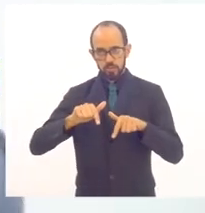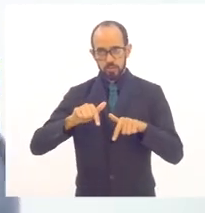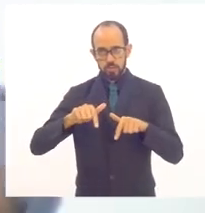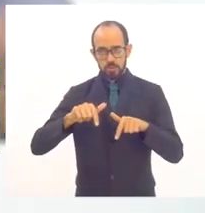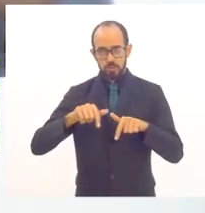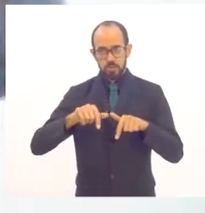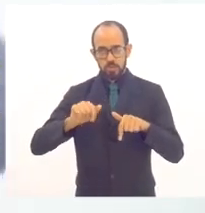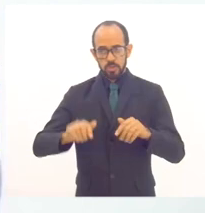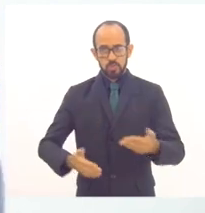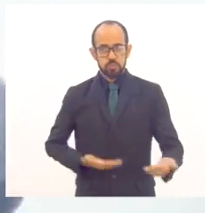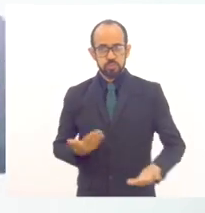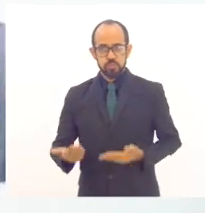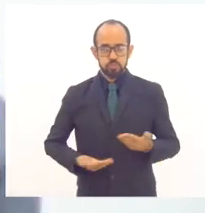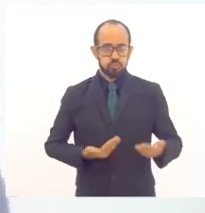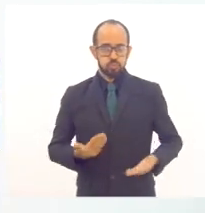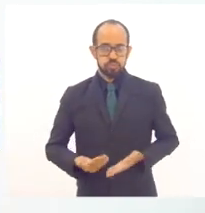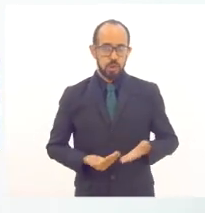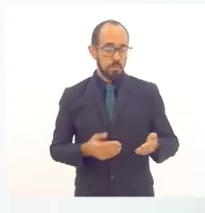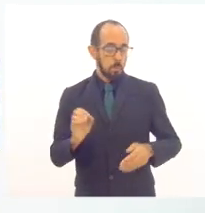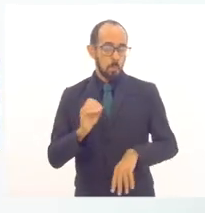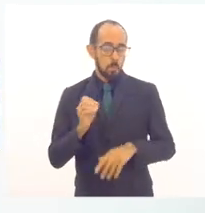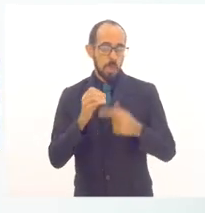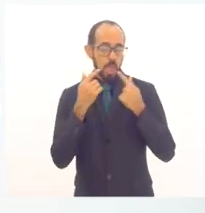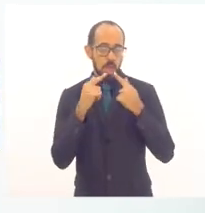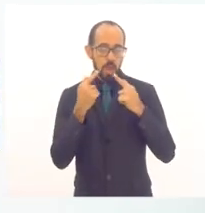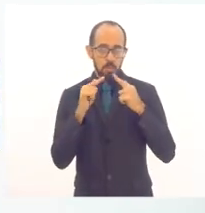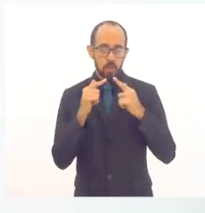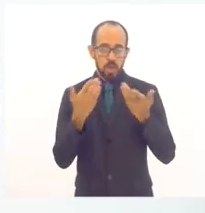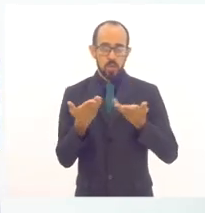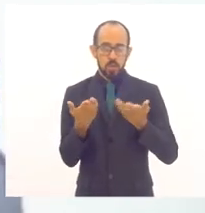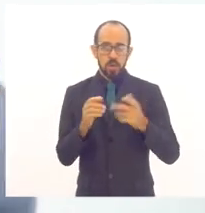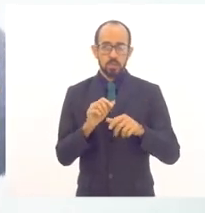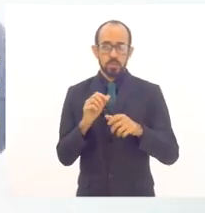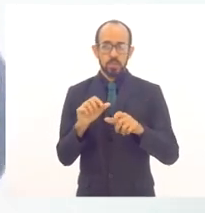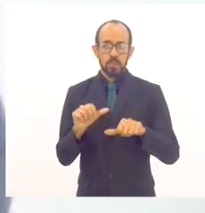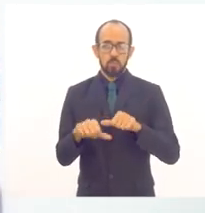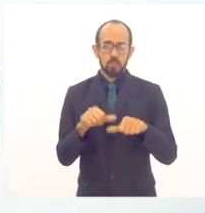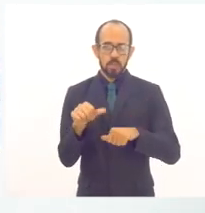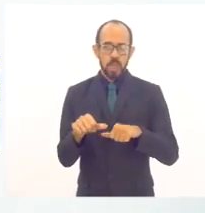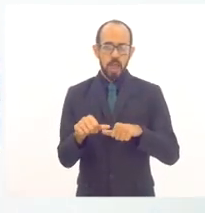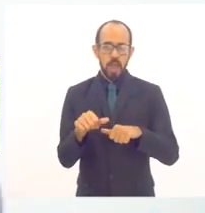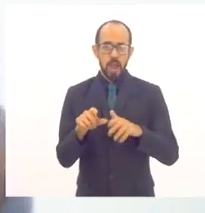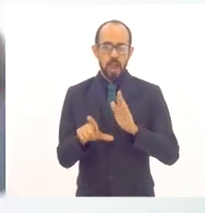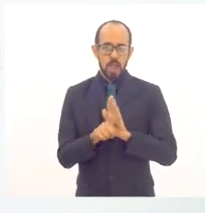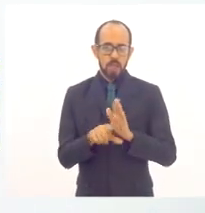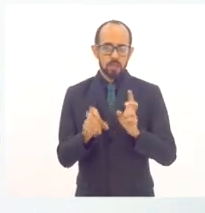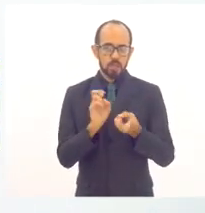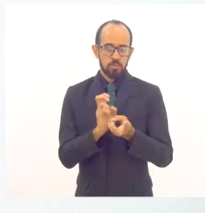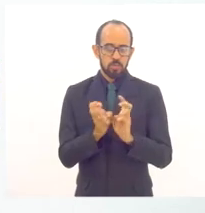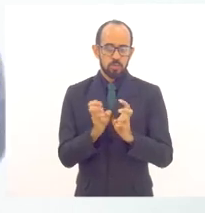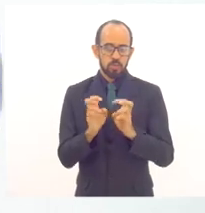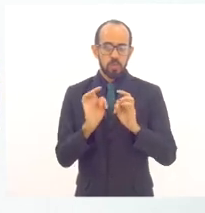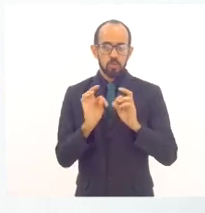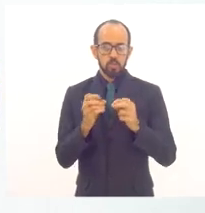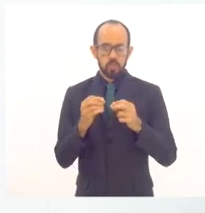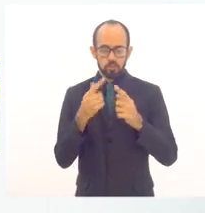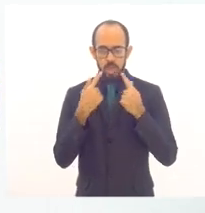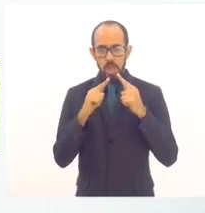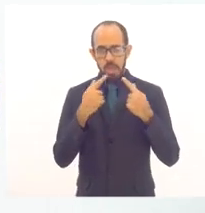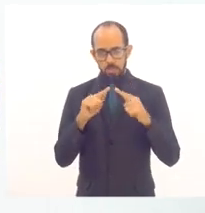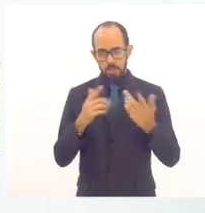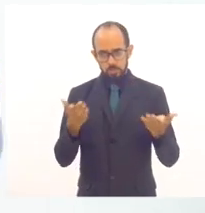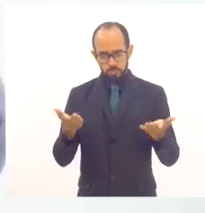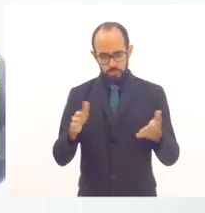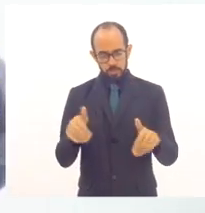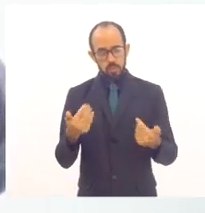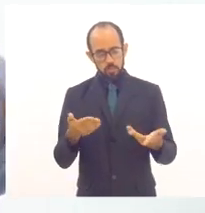virou diarista, foi tirado o direito, eu não vi ninguém reclamar. Agora a gente quer mudar uma lei de capoeira, as pessoas estão reclamando, sem discutir o conteúdo. Então, por isso, essa